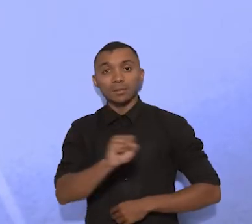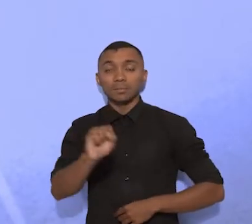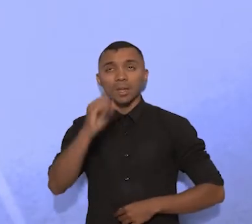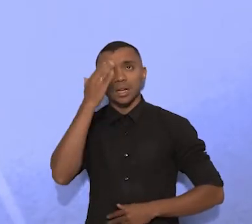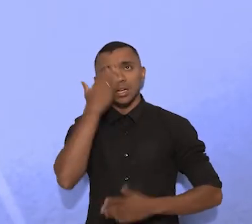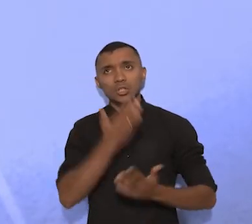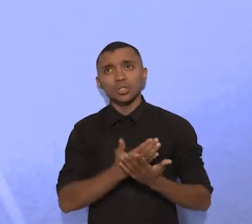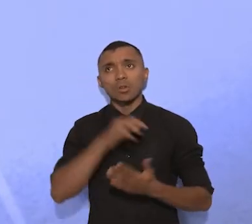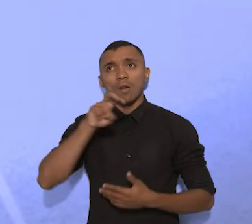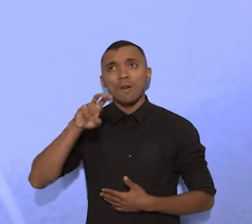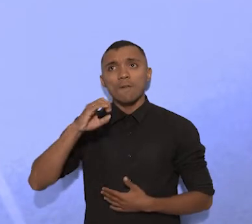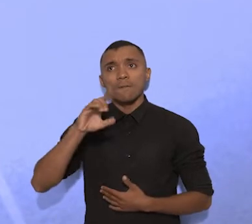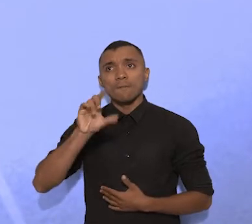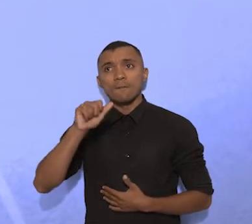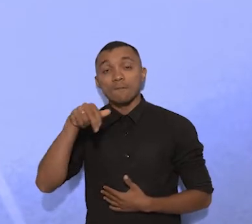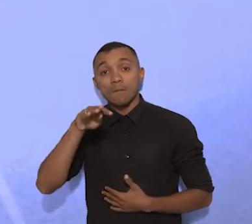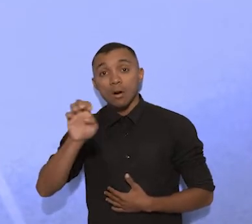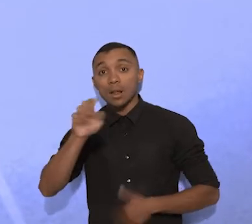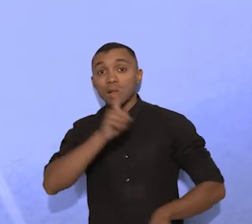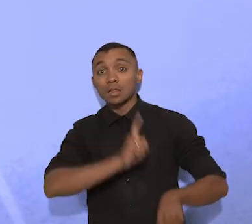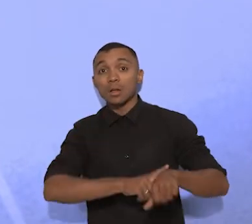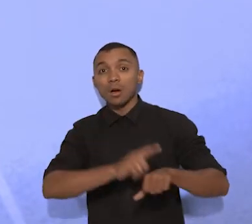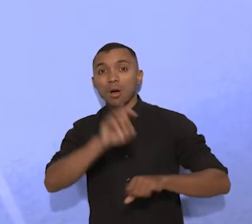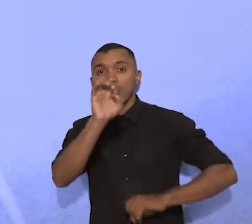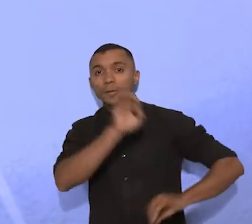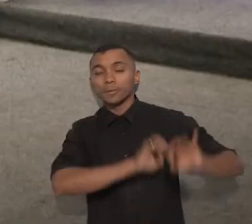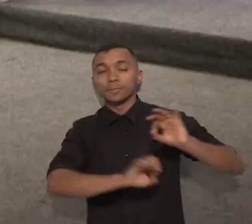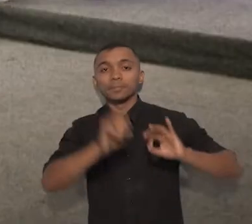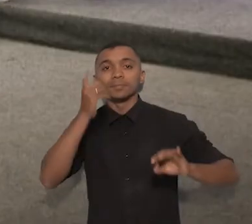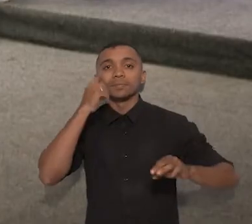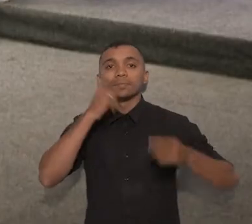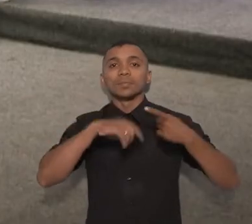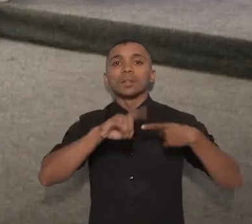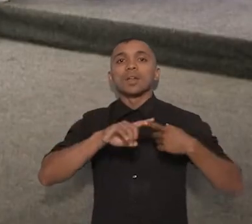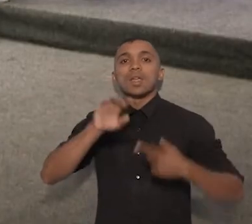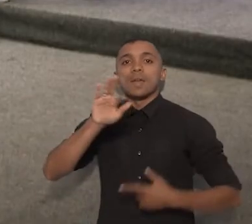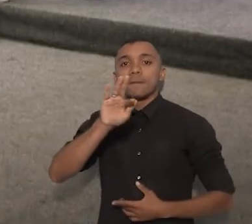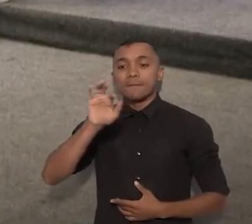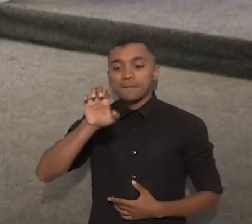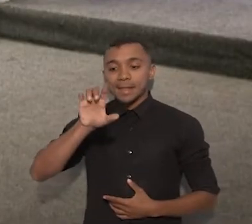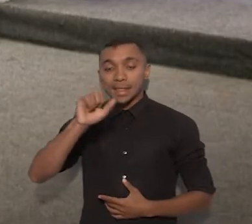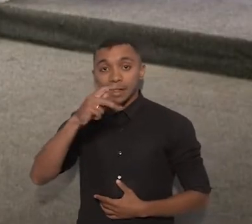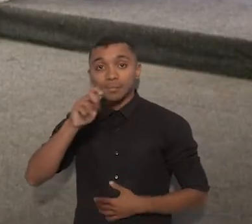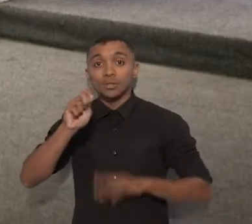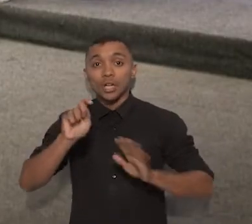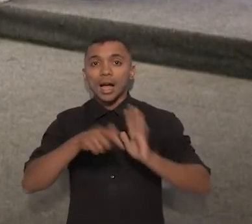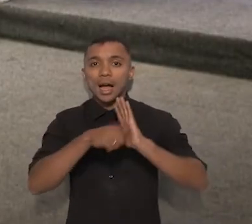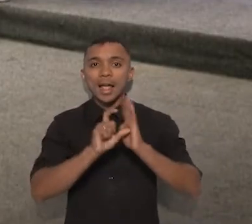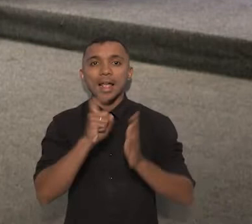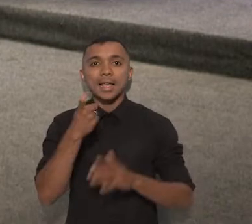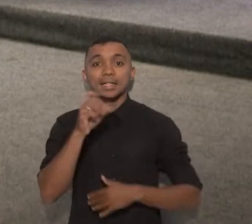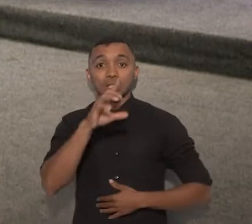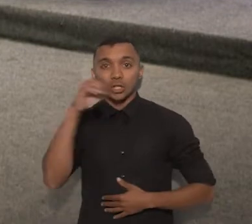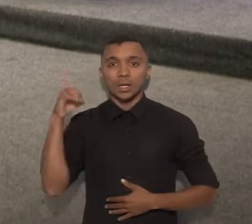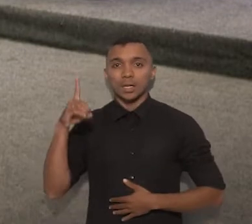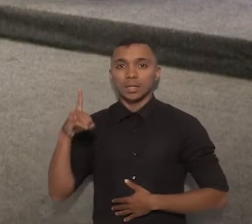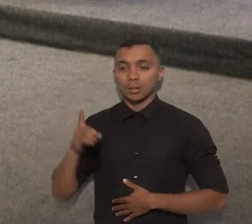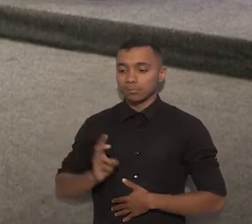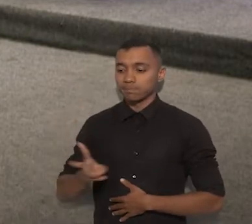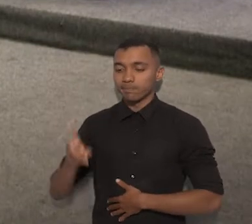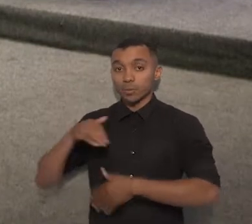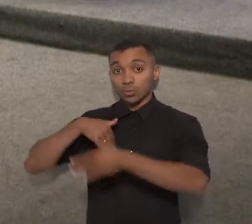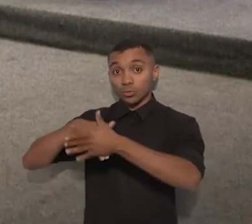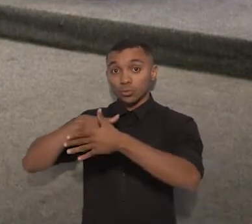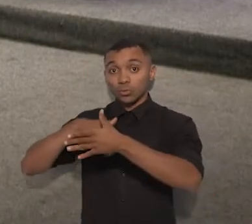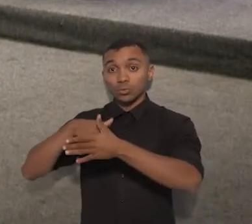um volante fazendo aquela cobertura ali. Pronto, Felipe, ali de repente, entendeu? Né? O Felipe, que já foi lateral direito, começou como lateral direito. O